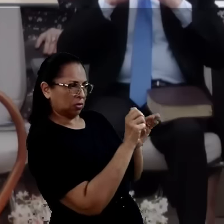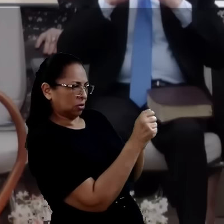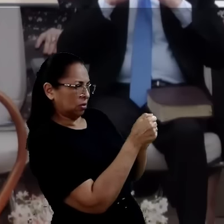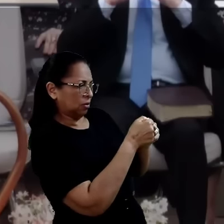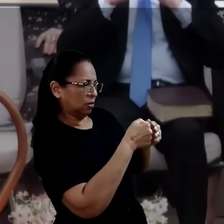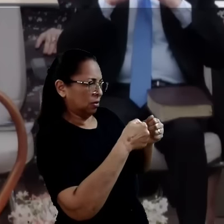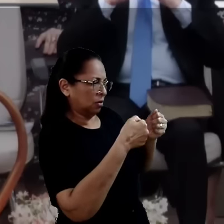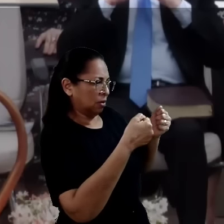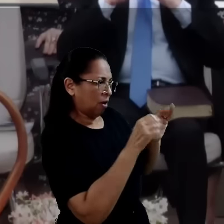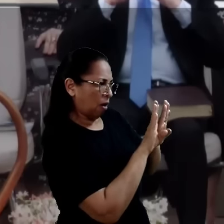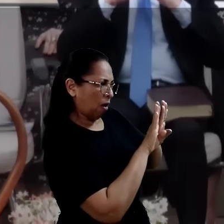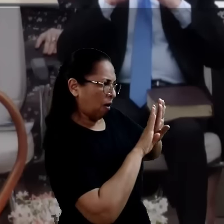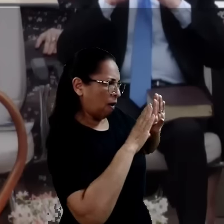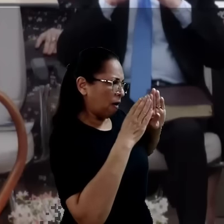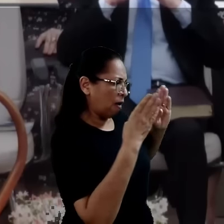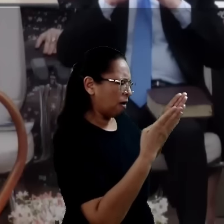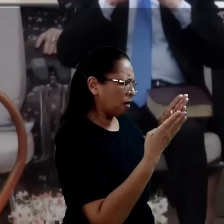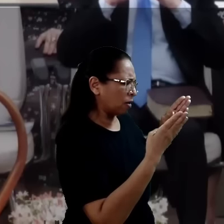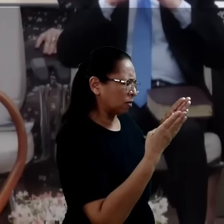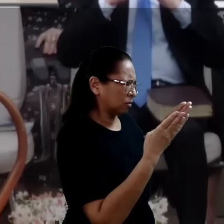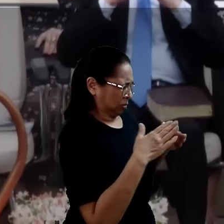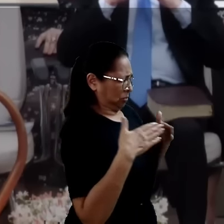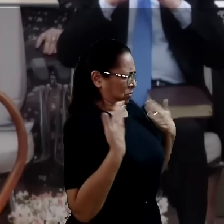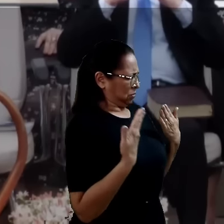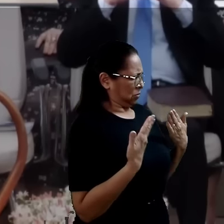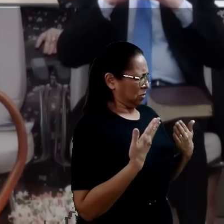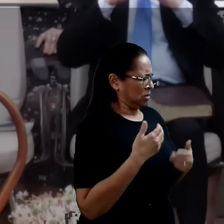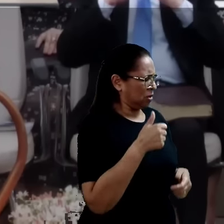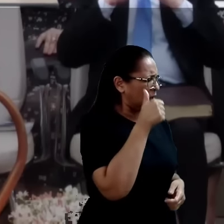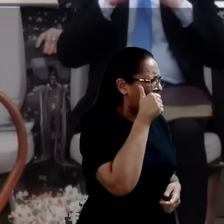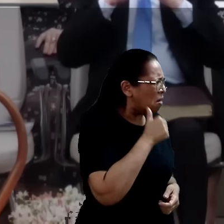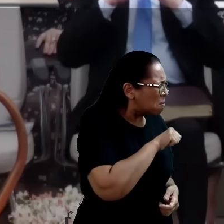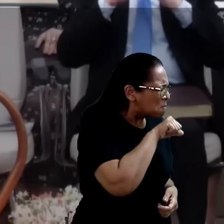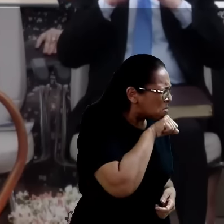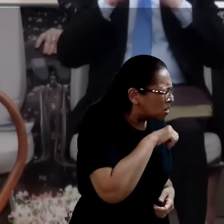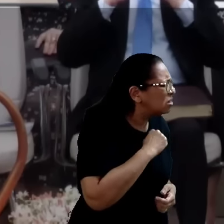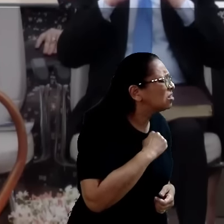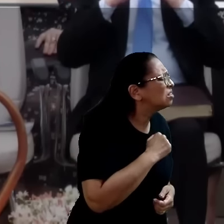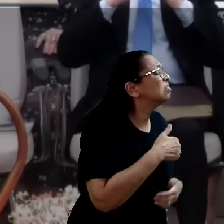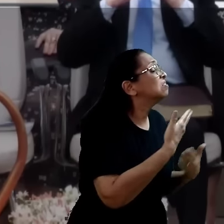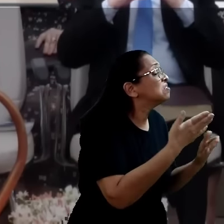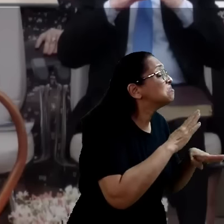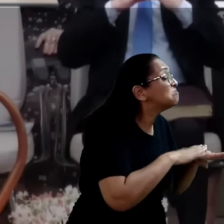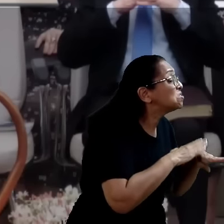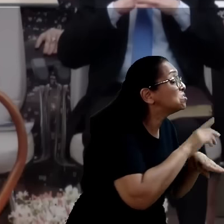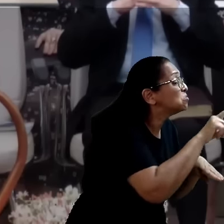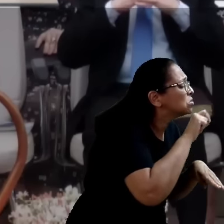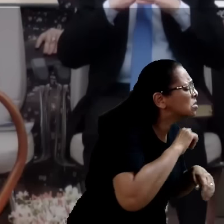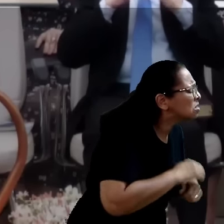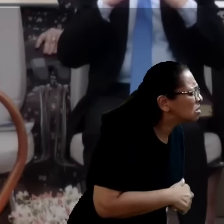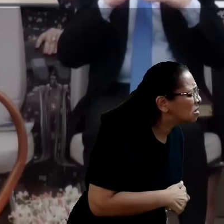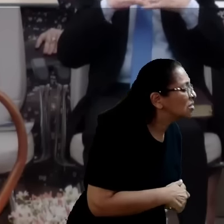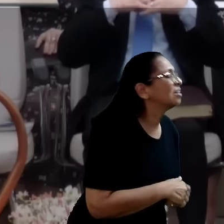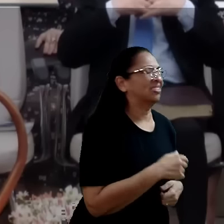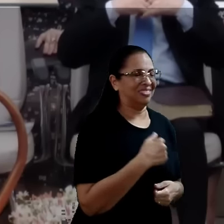ela diz Mãe você tá aí ela disz estou aqui e não estou